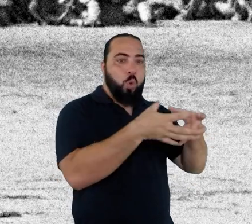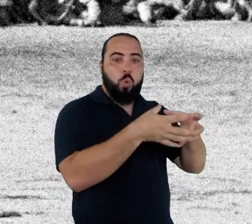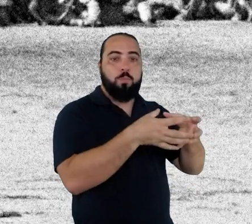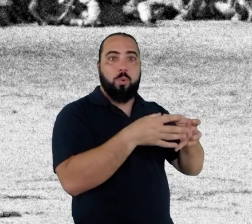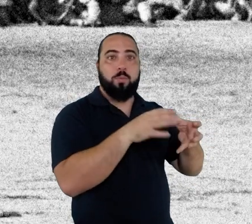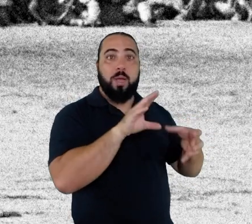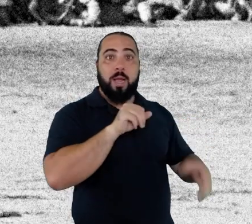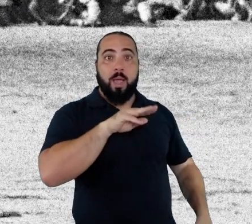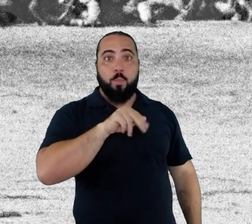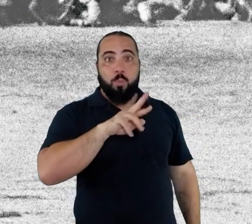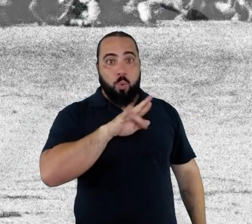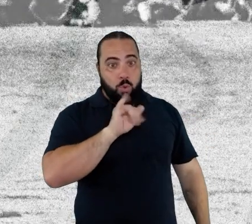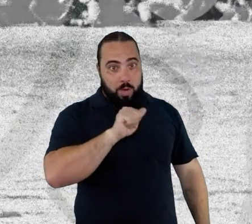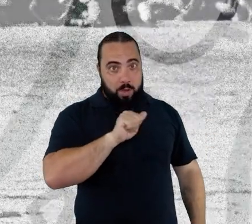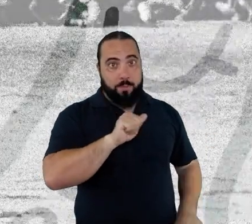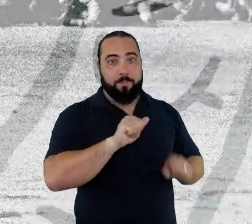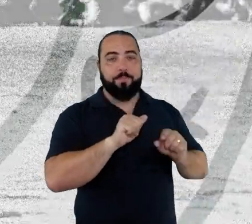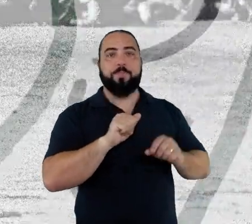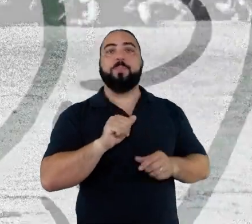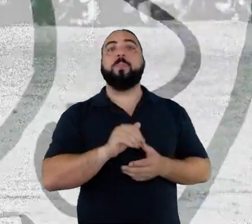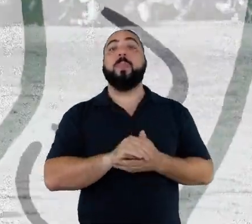A gente tem um poema,